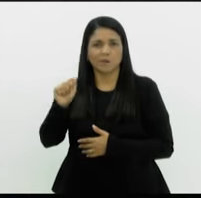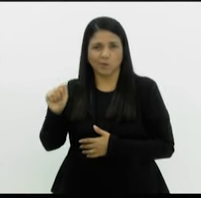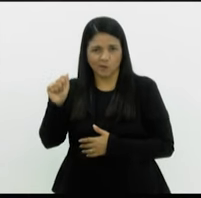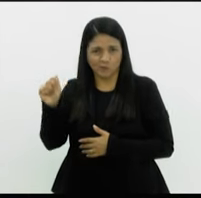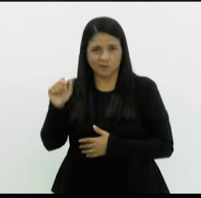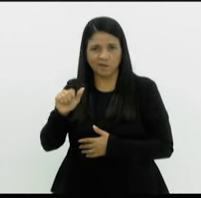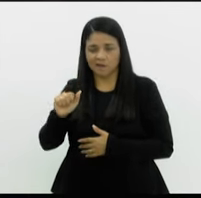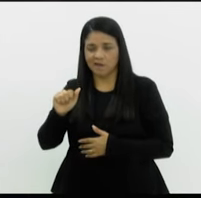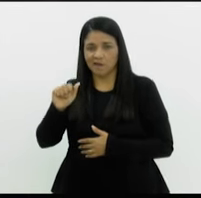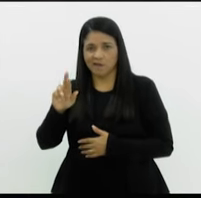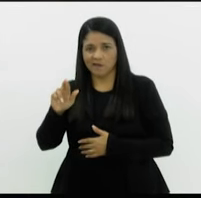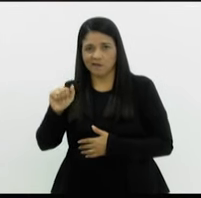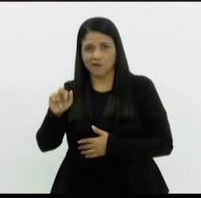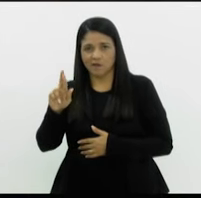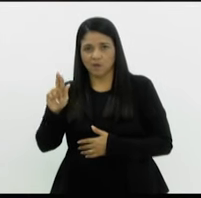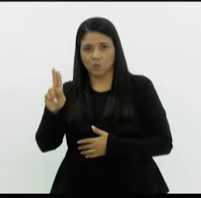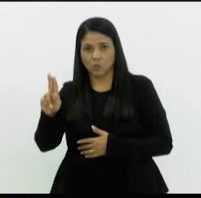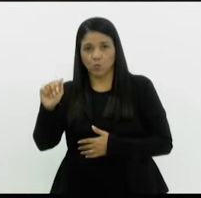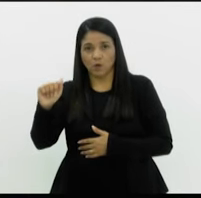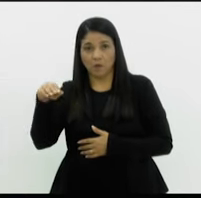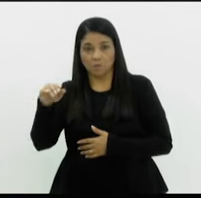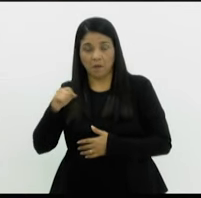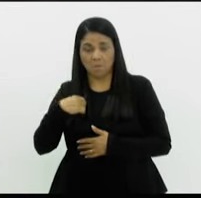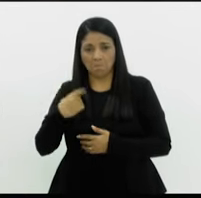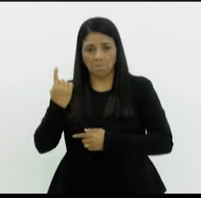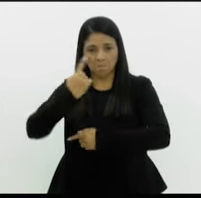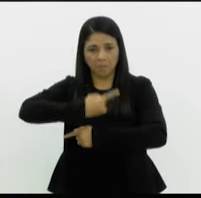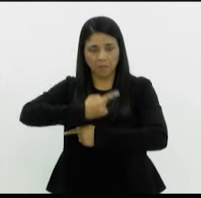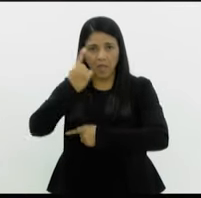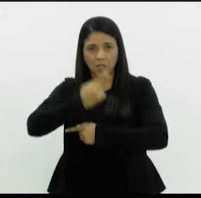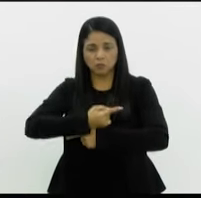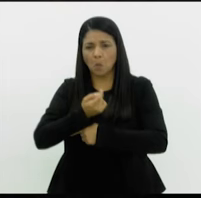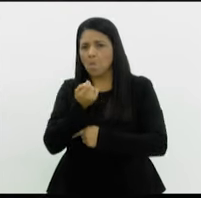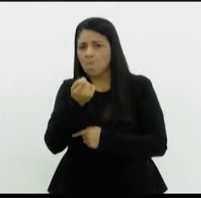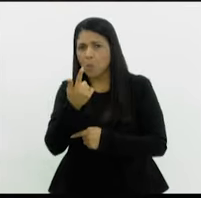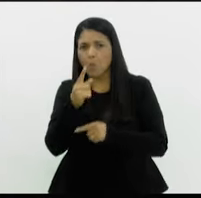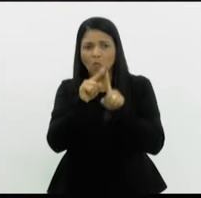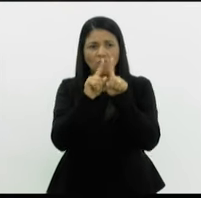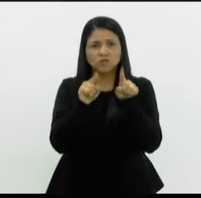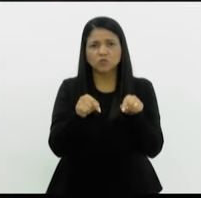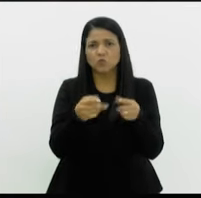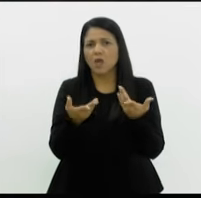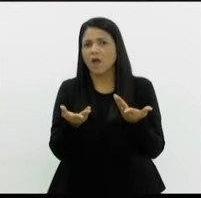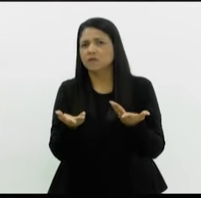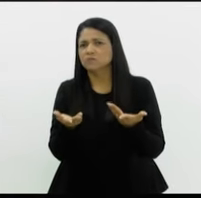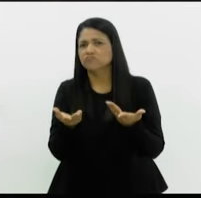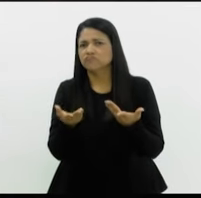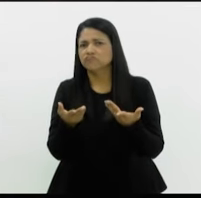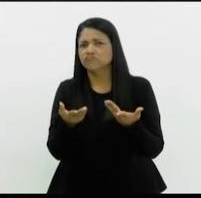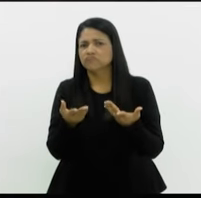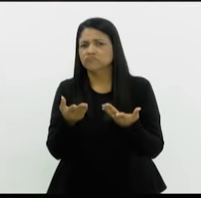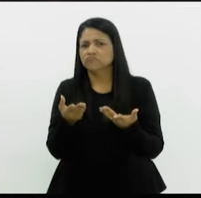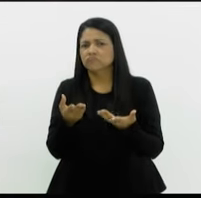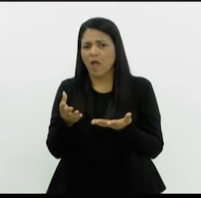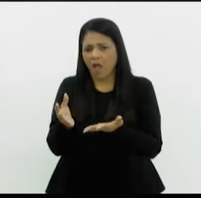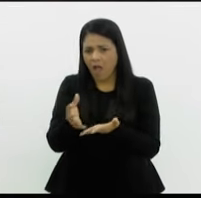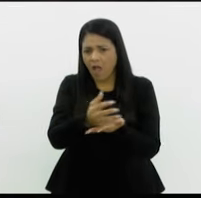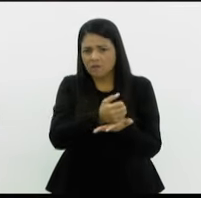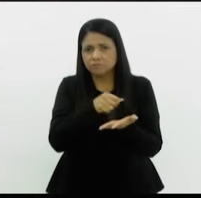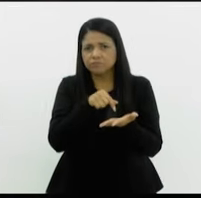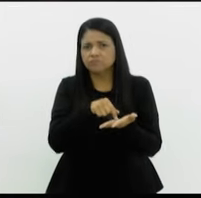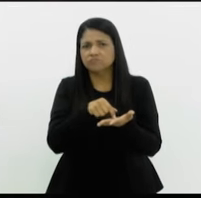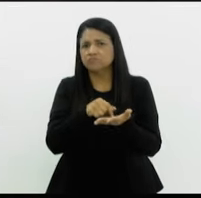com um pedágio, com poucos funcionários, uma arrecadação absurda ali, que é um dos pedágios